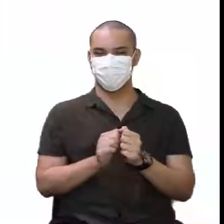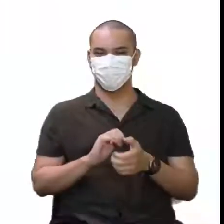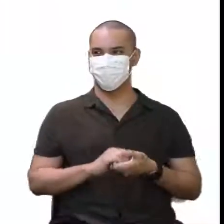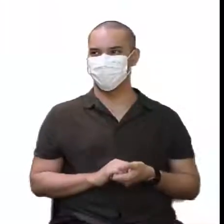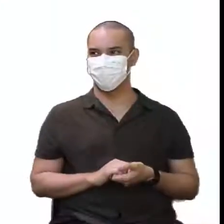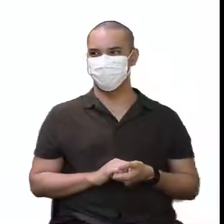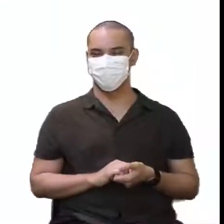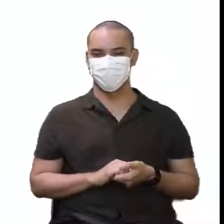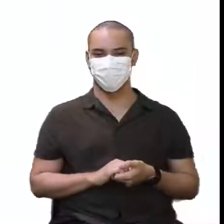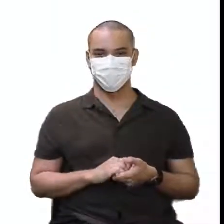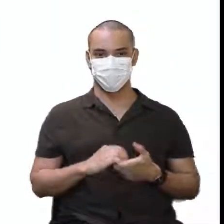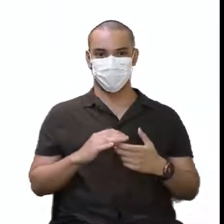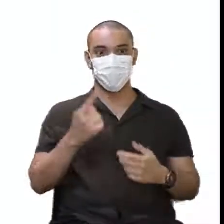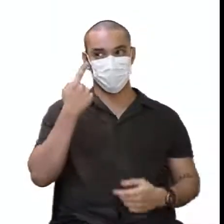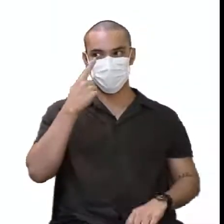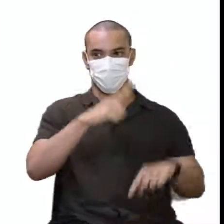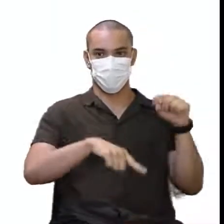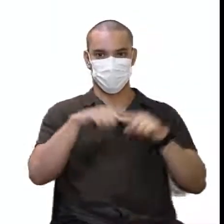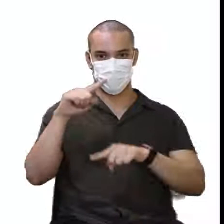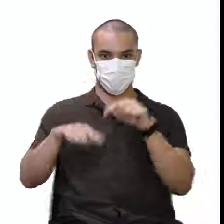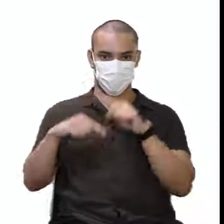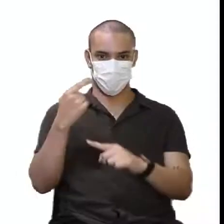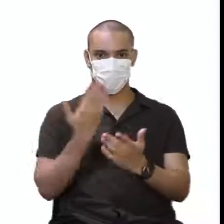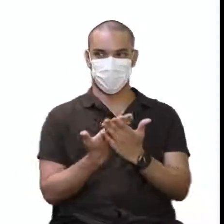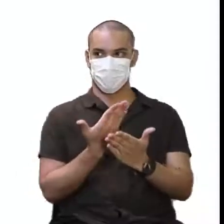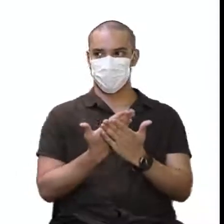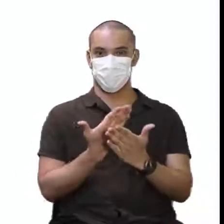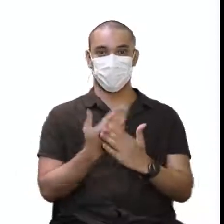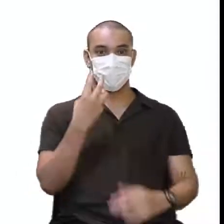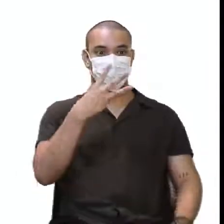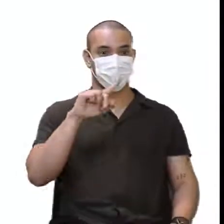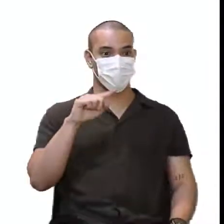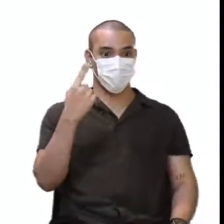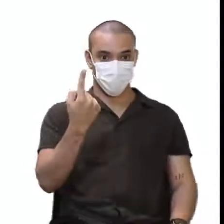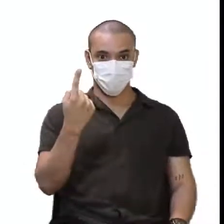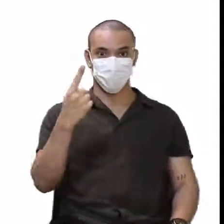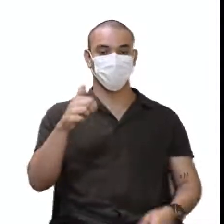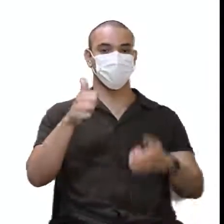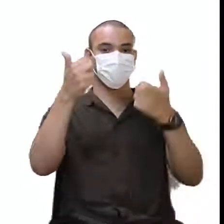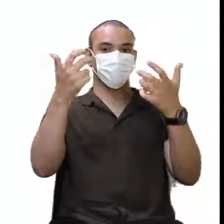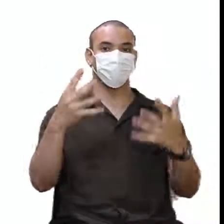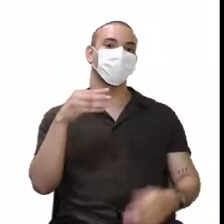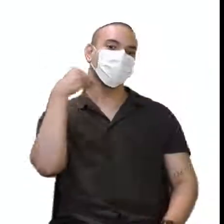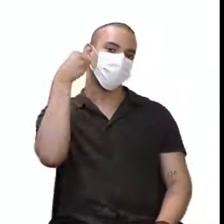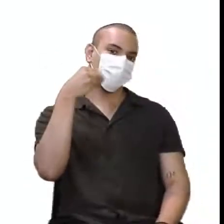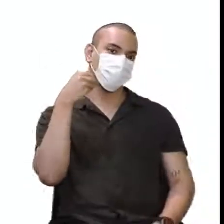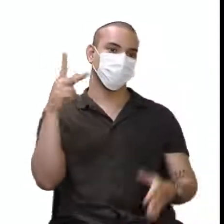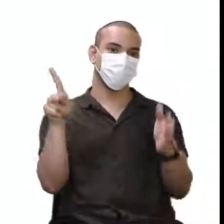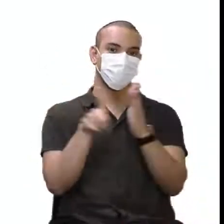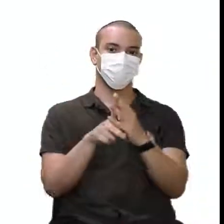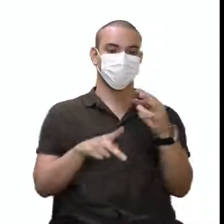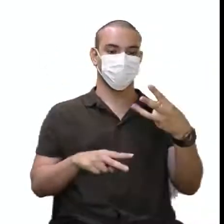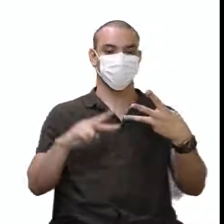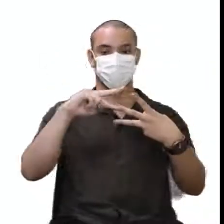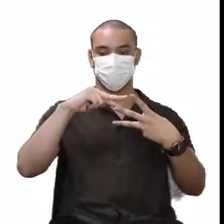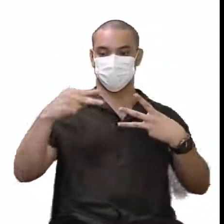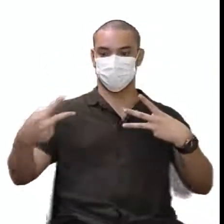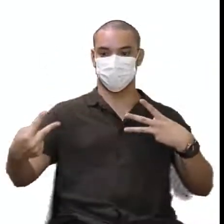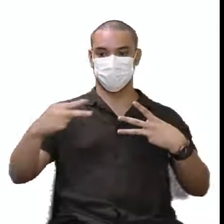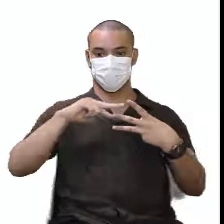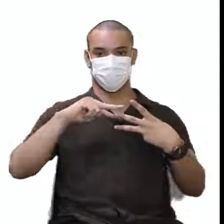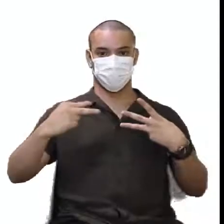Se liga no nosso material, aula 3.1. Vamos falar sobre experimento mendeliano, ou experimento